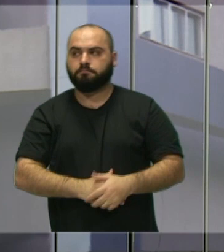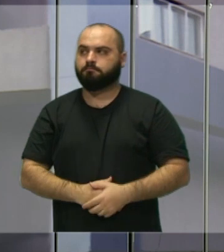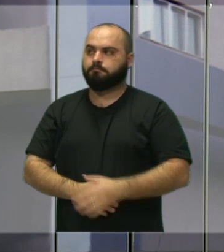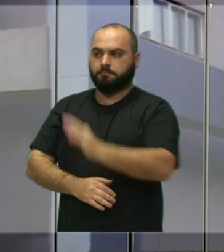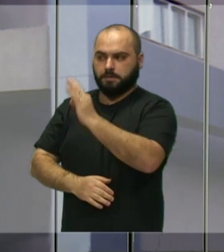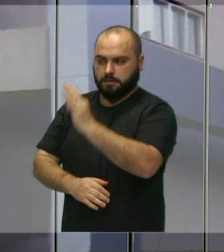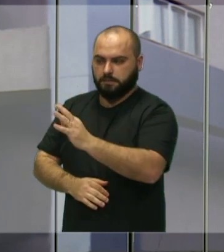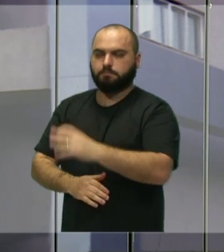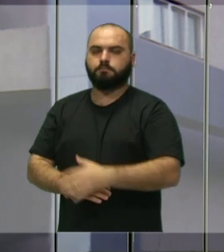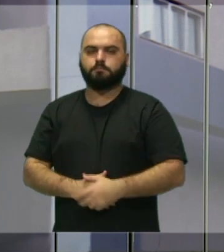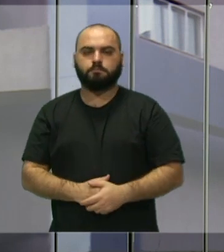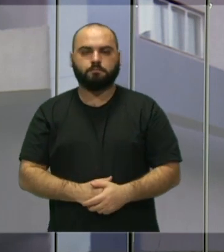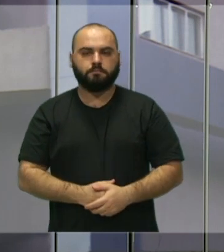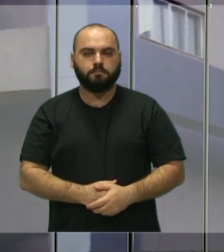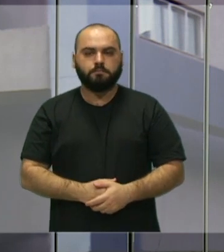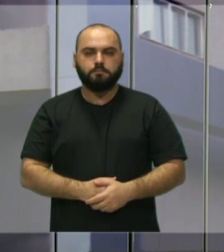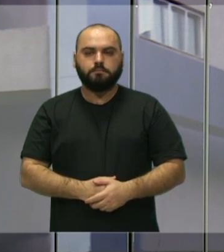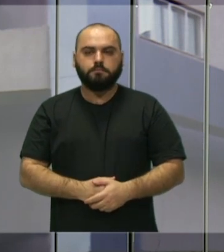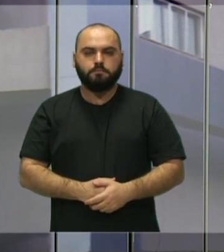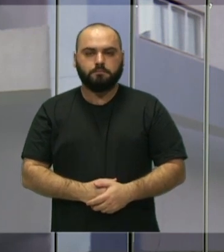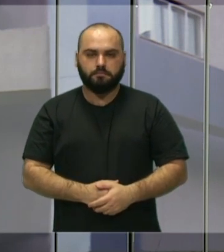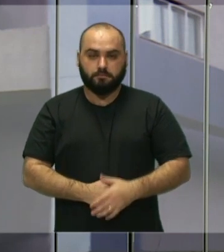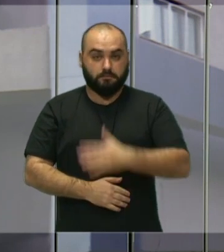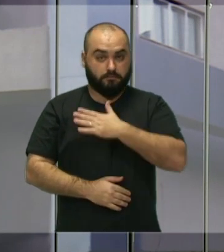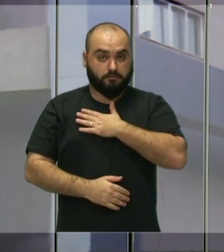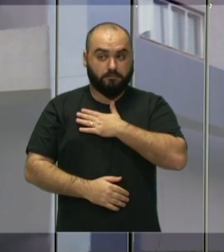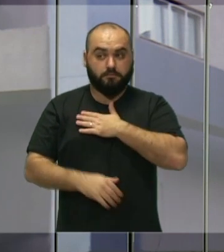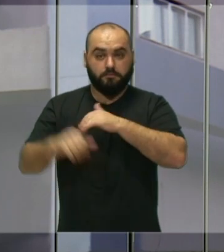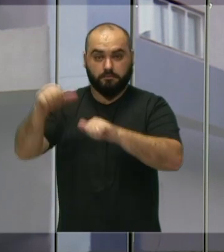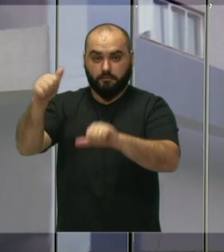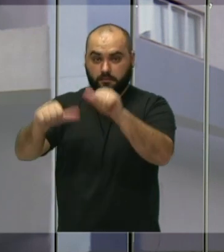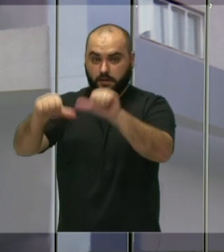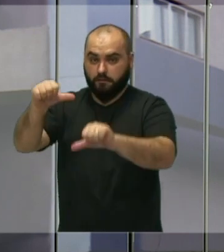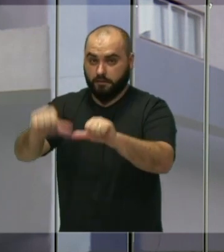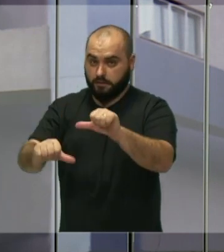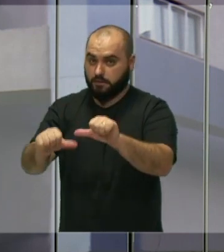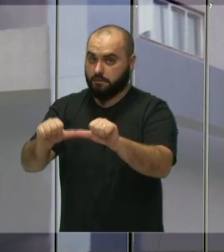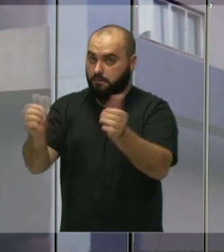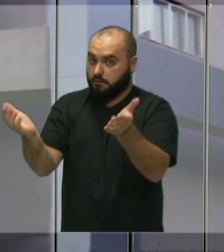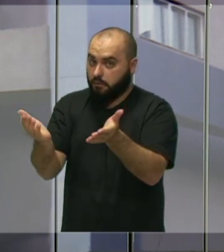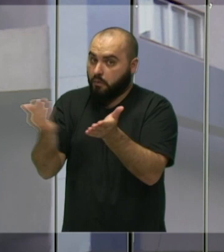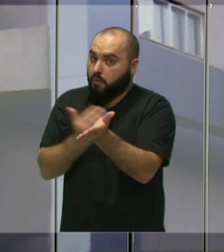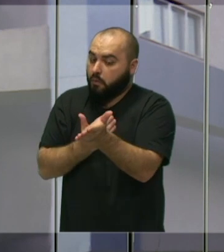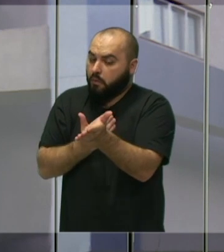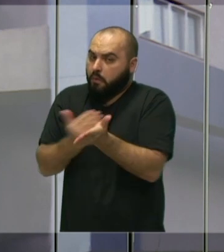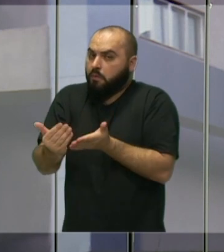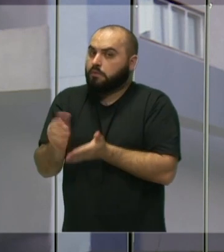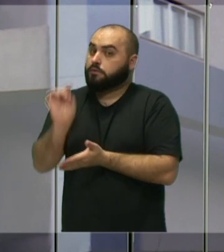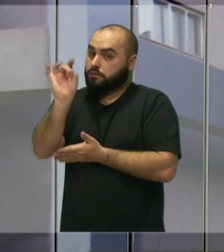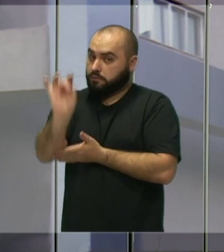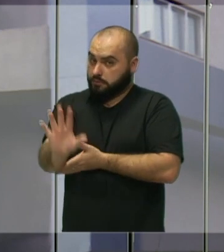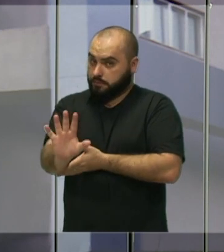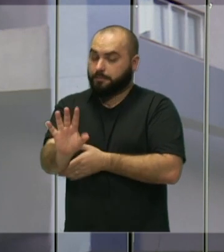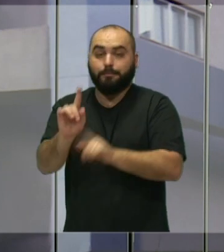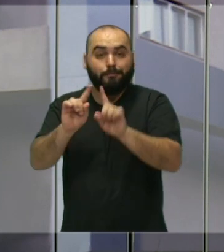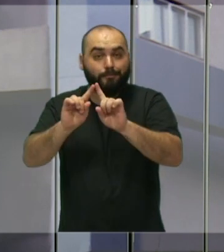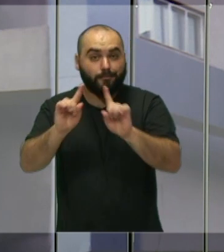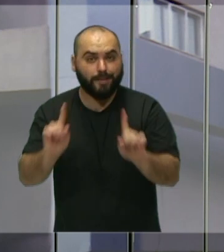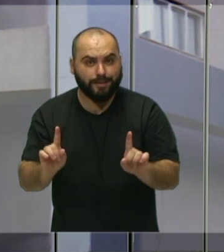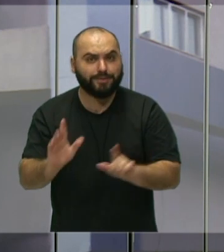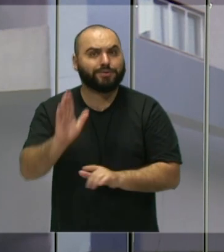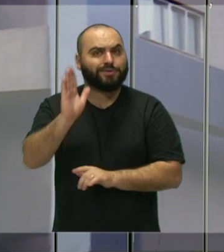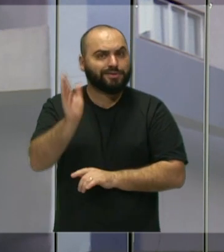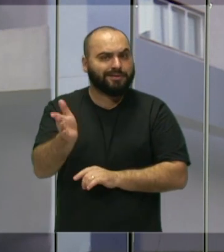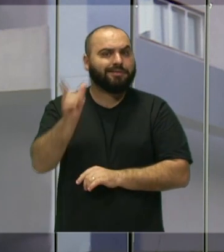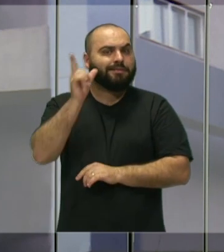Bom, Maurício, embora a gente, na minha avaliação, apenas começou, nós temos já